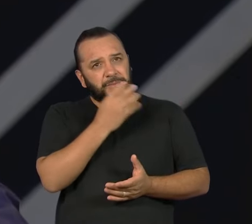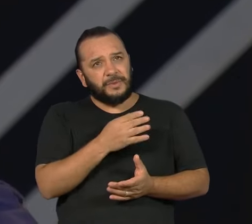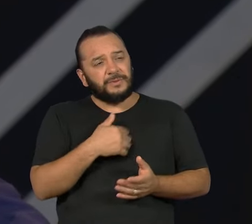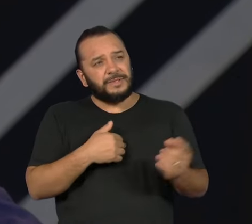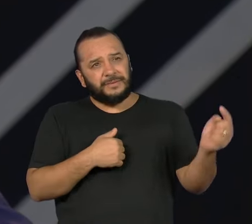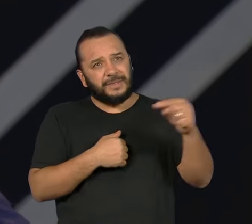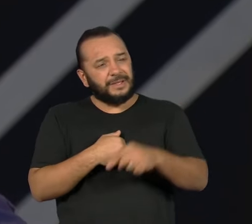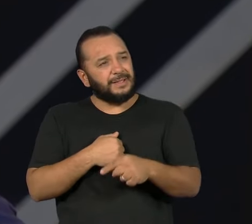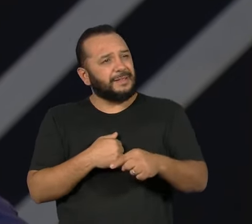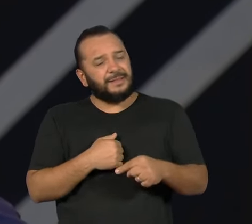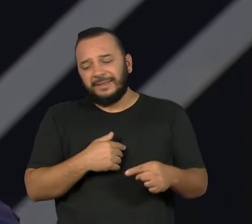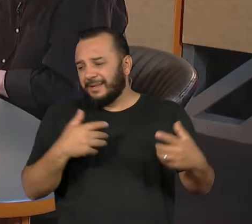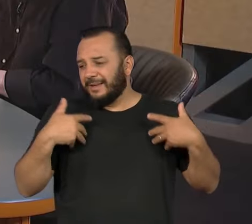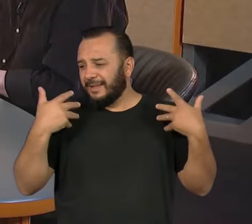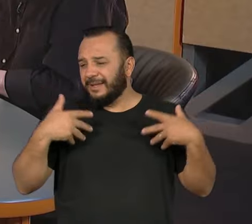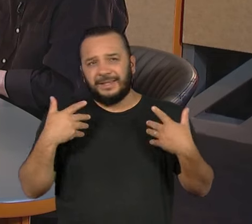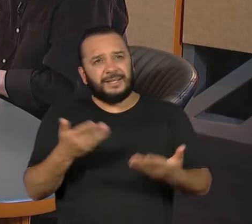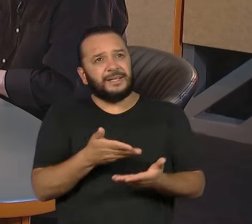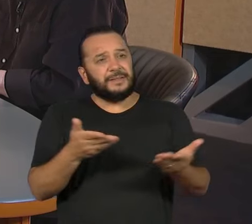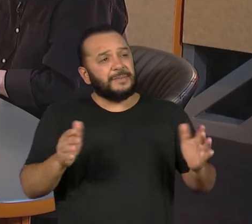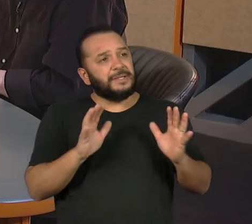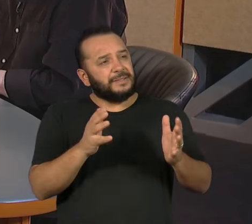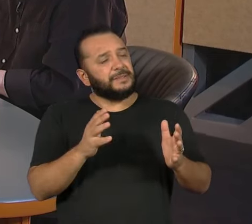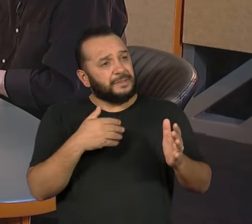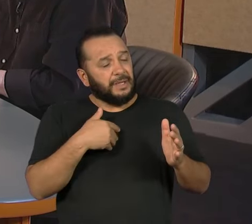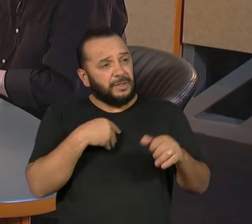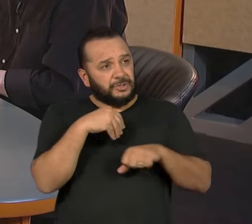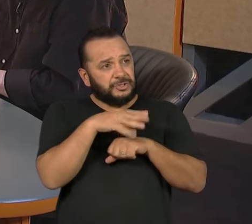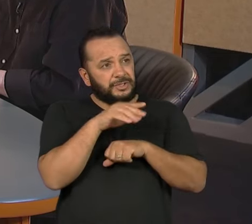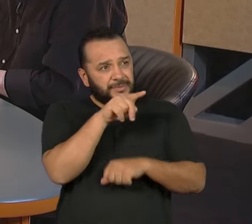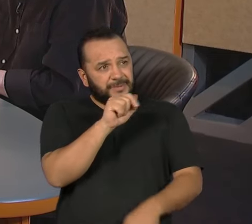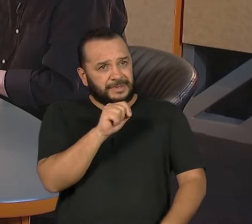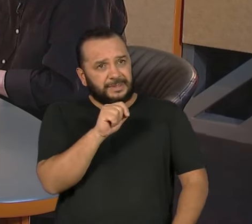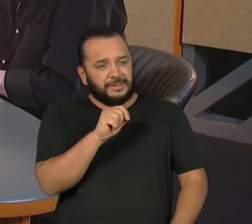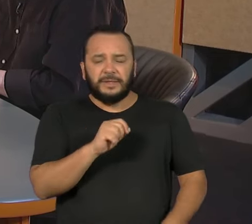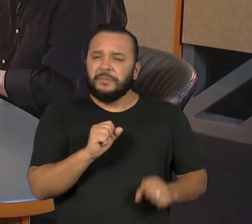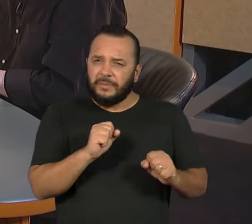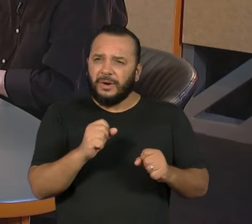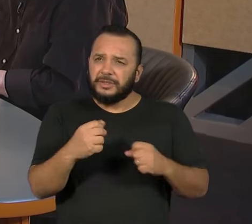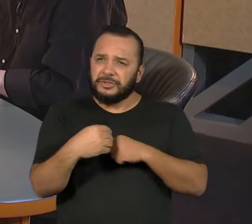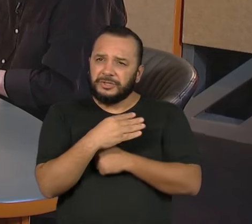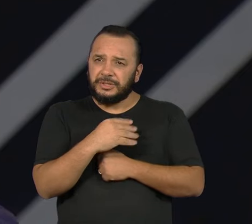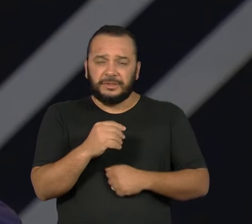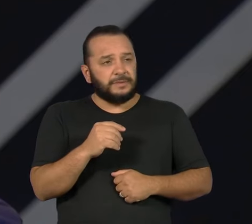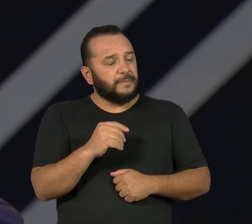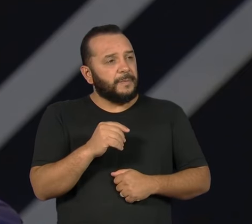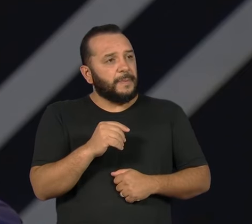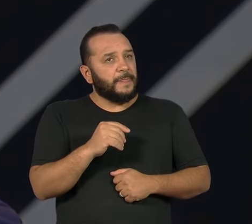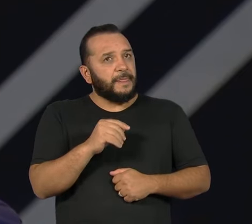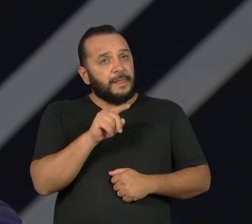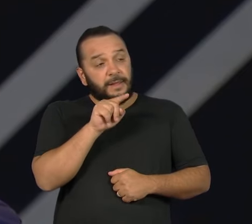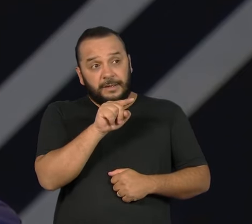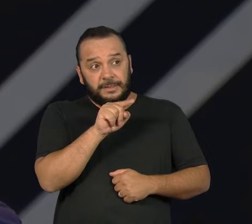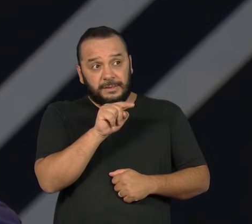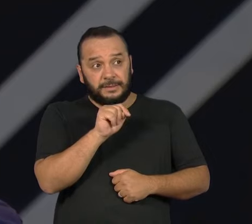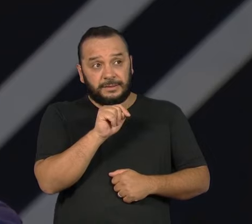aqui é sempre uma alegria, não sei o quê. Eu só queria te dar um feedback. Eu falei, pode falar, era fim de tarde. Falou,